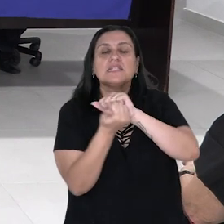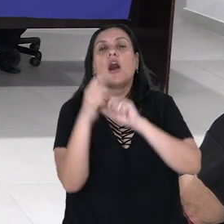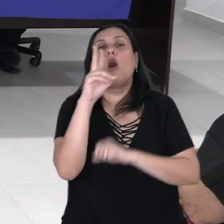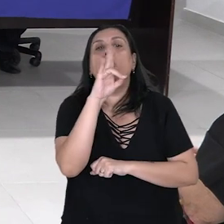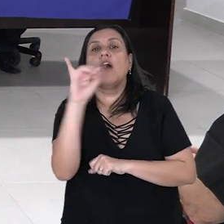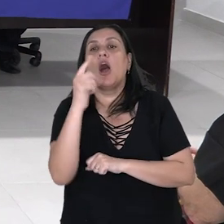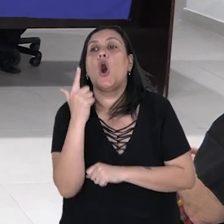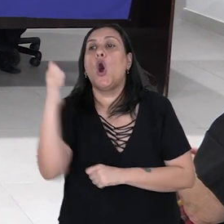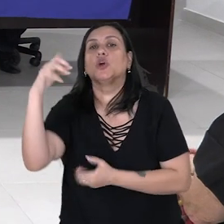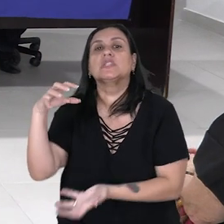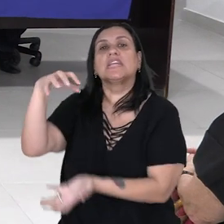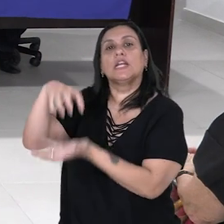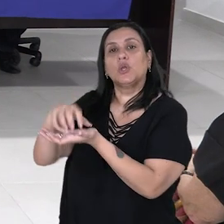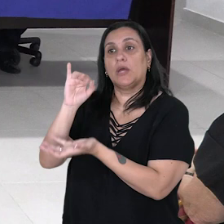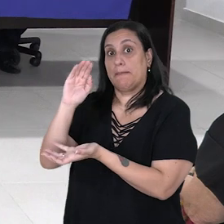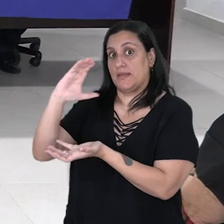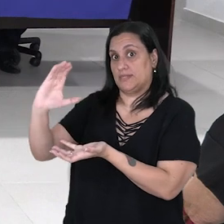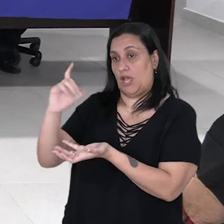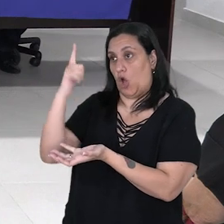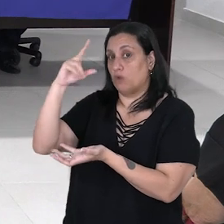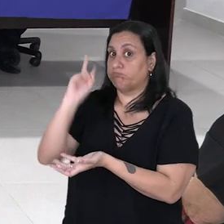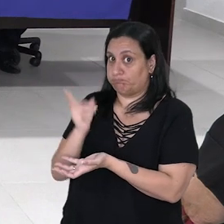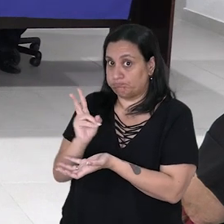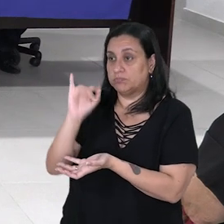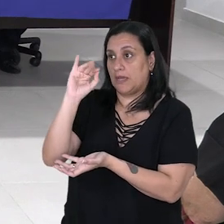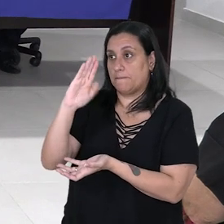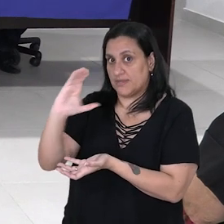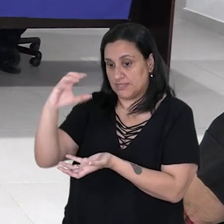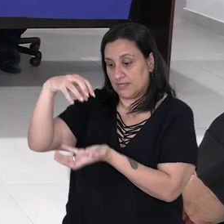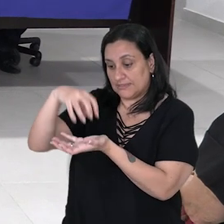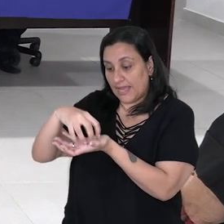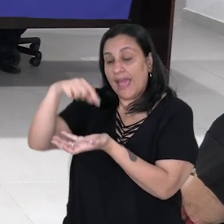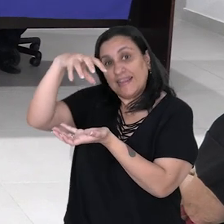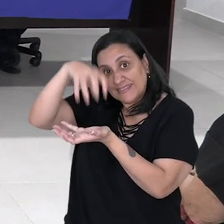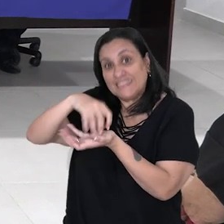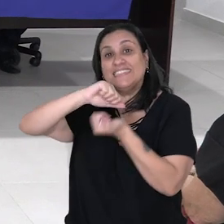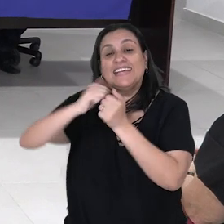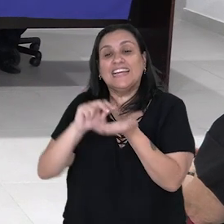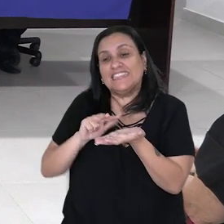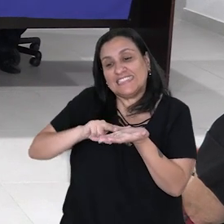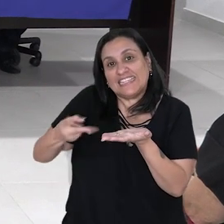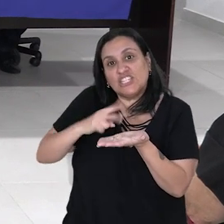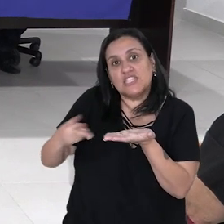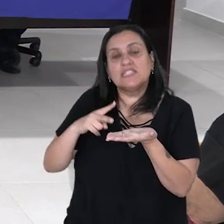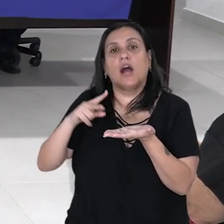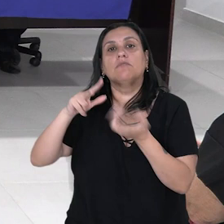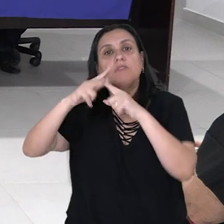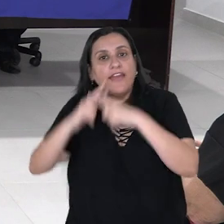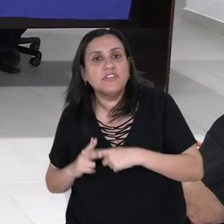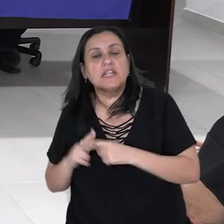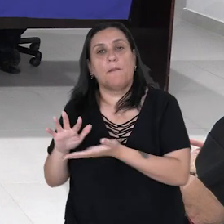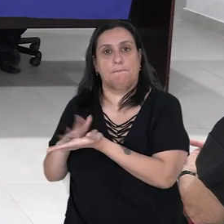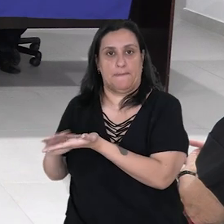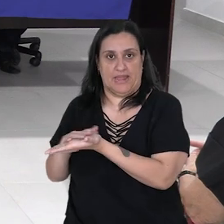para um outro setor no Instituto, que fica, né, continua lá na nossa imprensa Braille, que é o setor de transcrição e revisão. Tá? E aí eu vou passar a